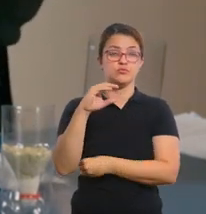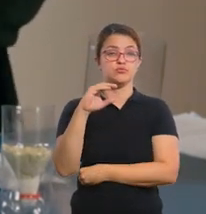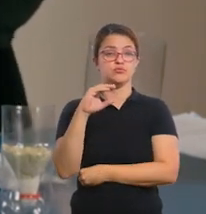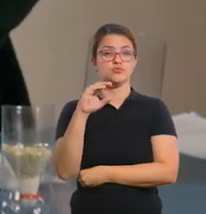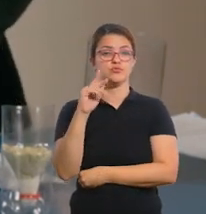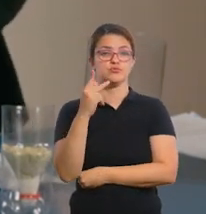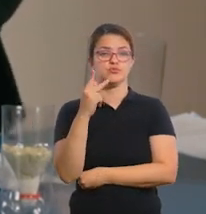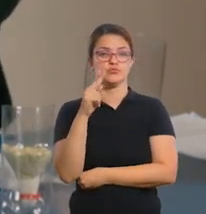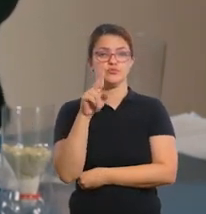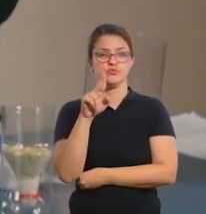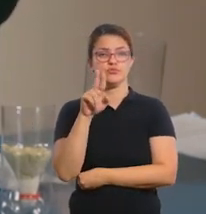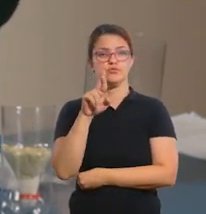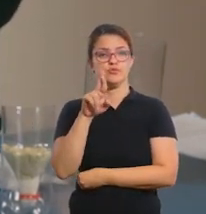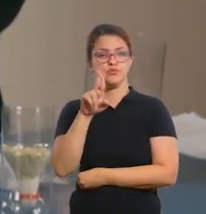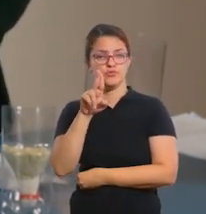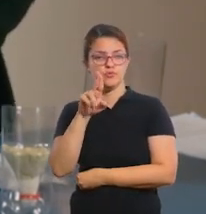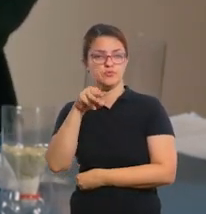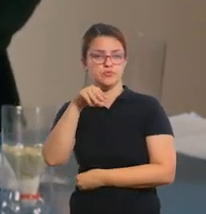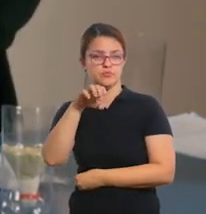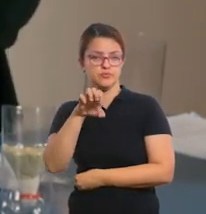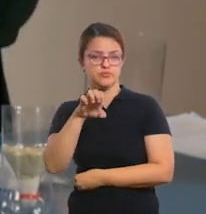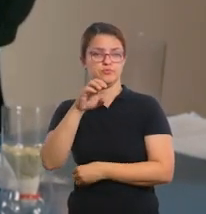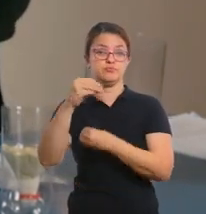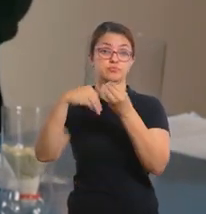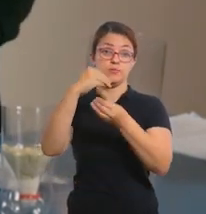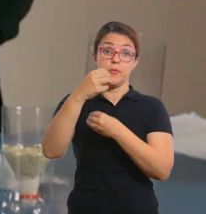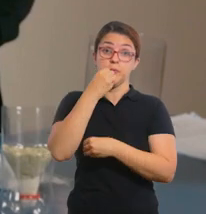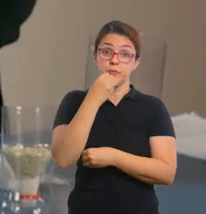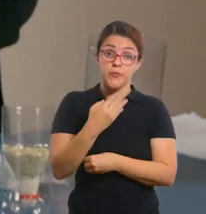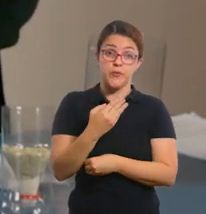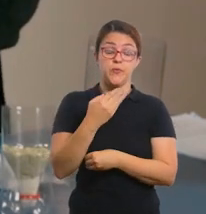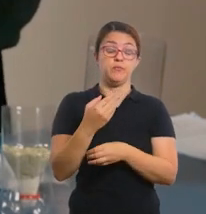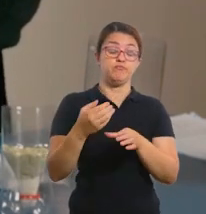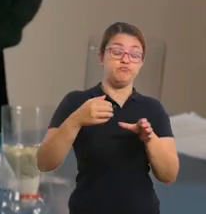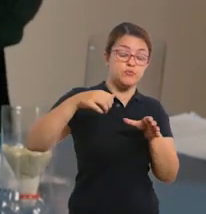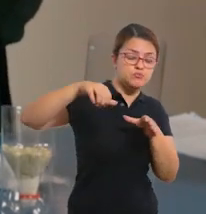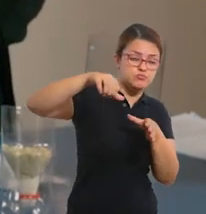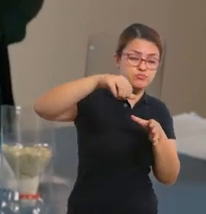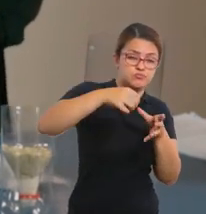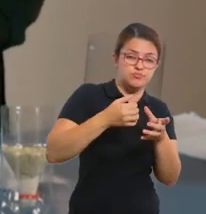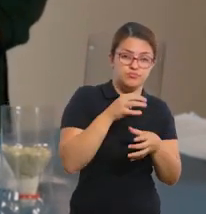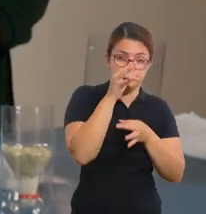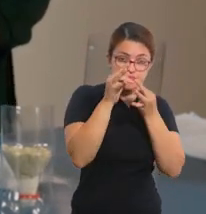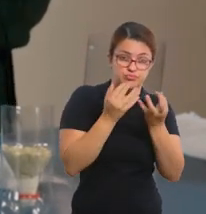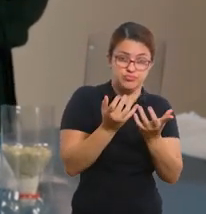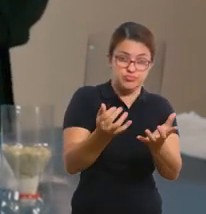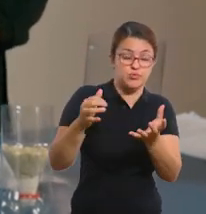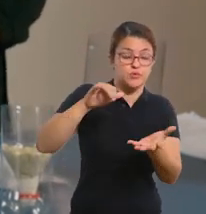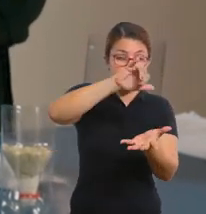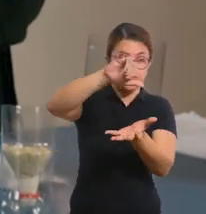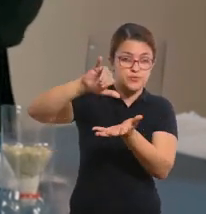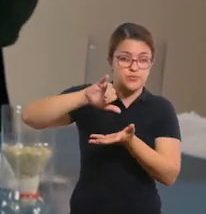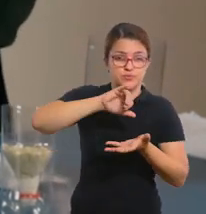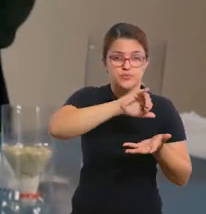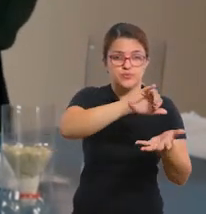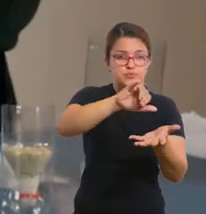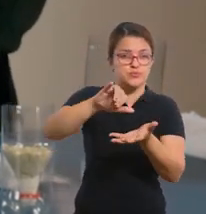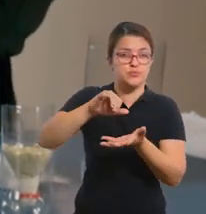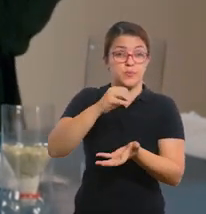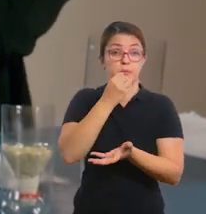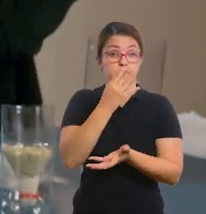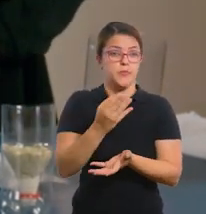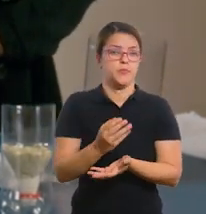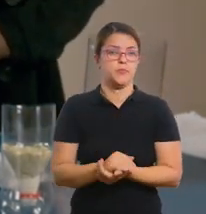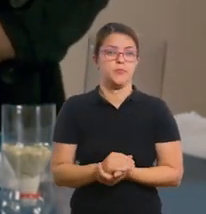né? Só que esse tipo de chorume, ele é muito bom para o crescimento das plantas. E aí você vai poder utilizar no jardim, na horta,